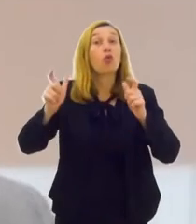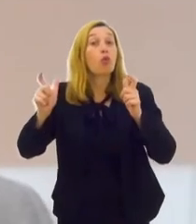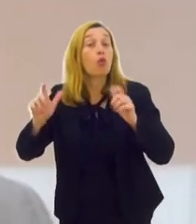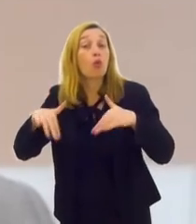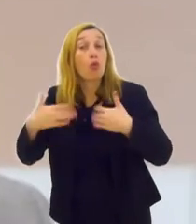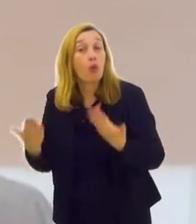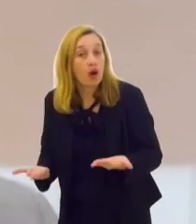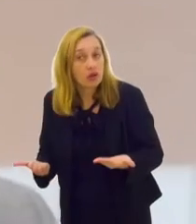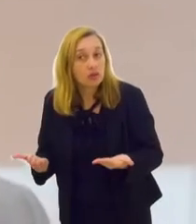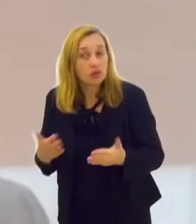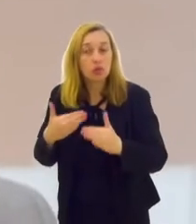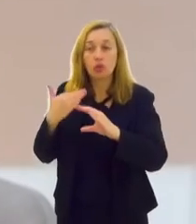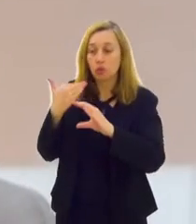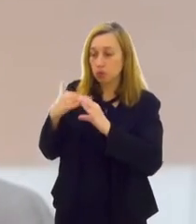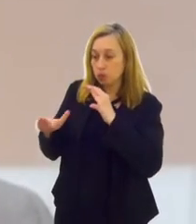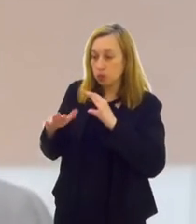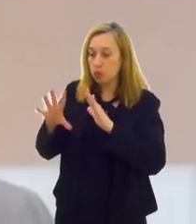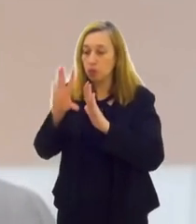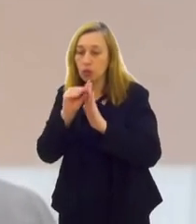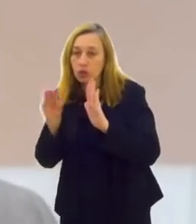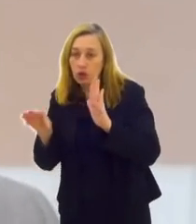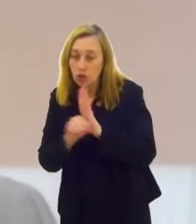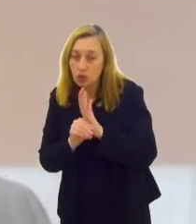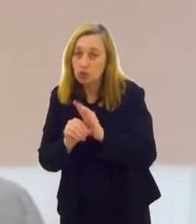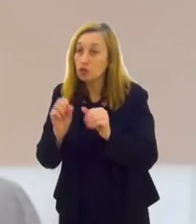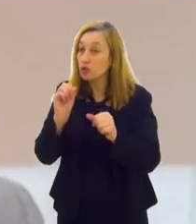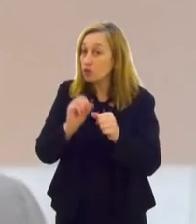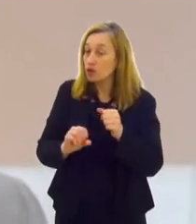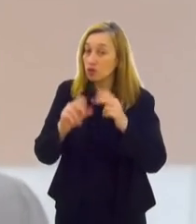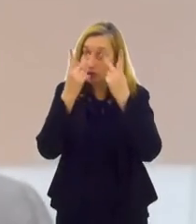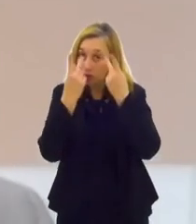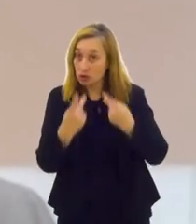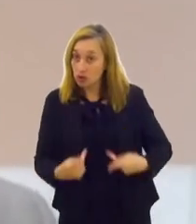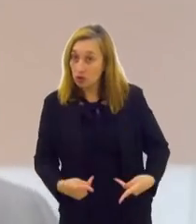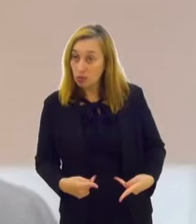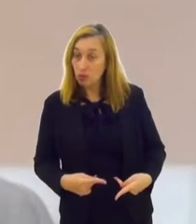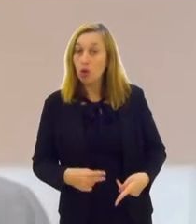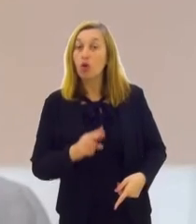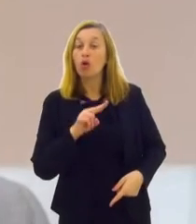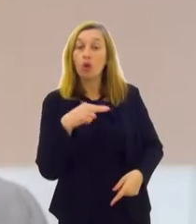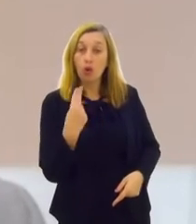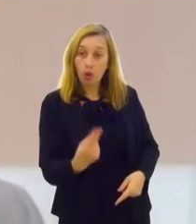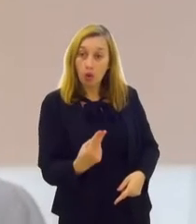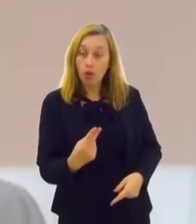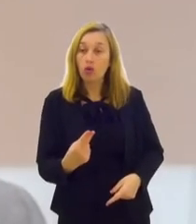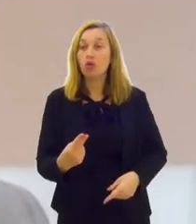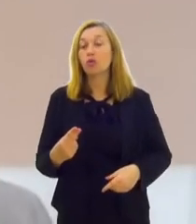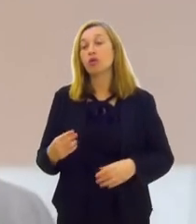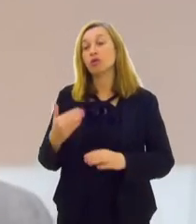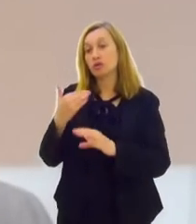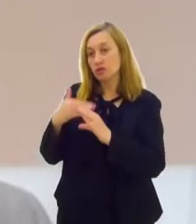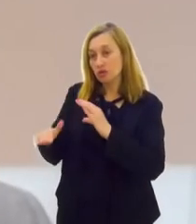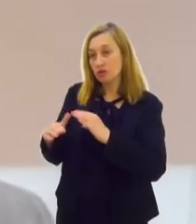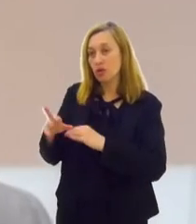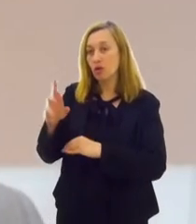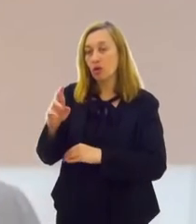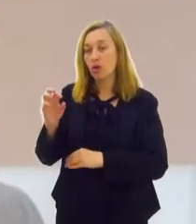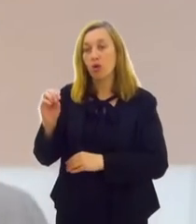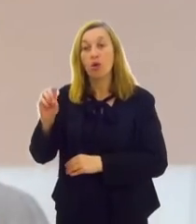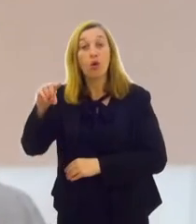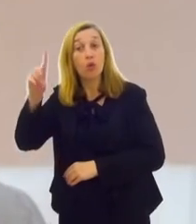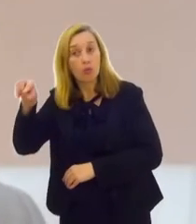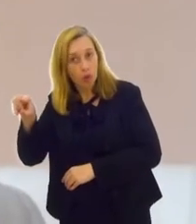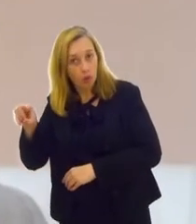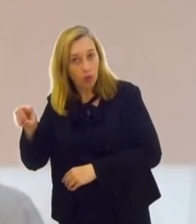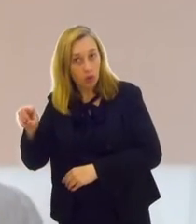quando o envio, o compartilhamento de um conteúdo é feito por um ser humano e quando esse envio é feito por um robô,